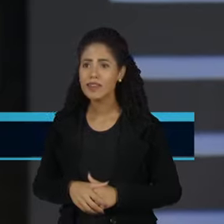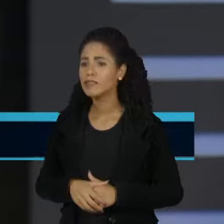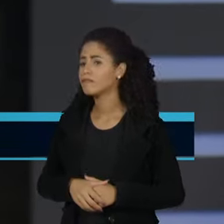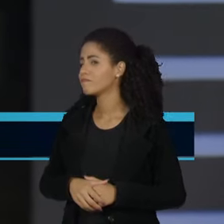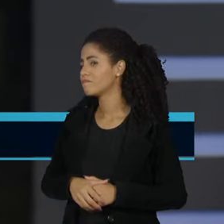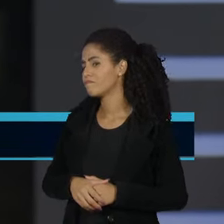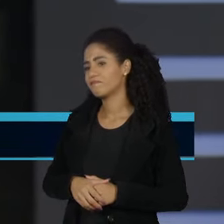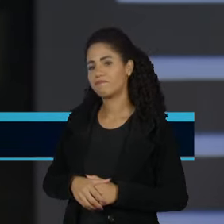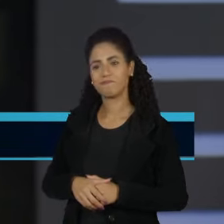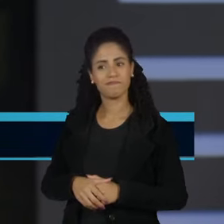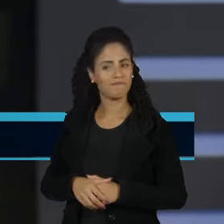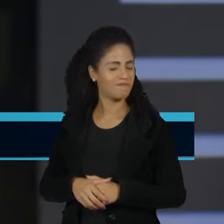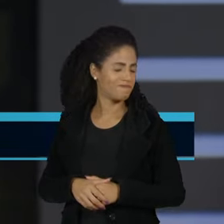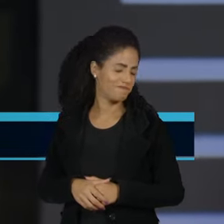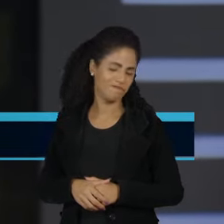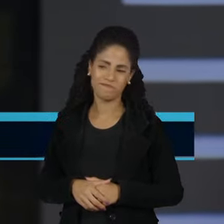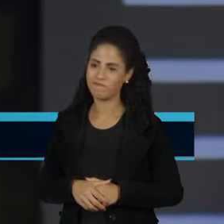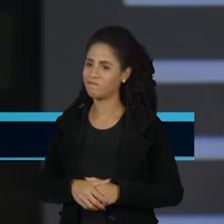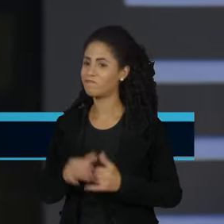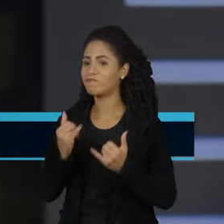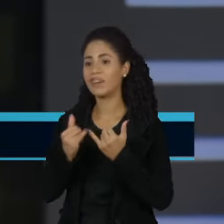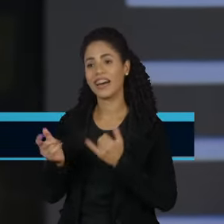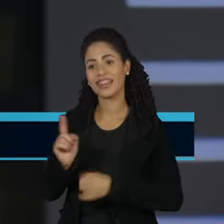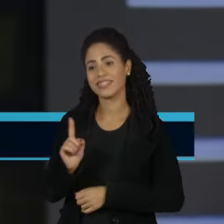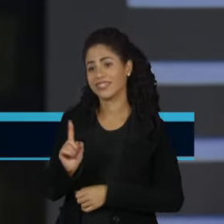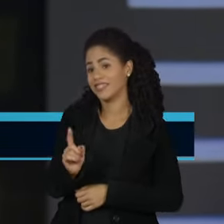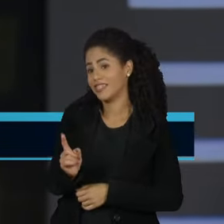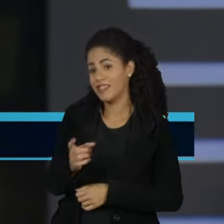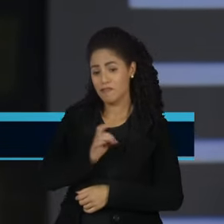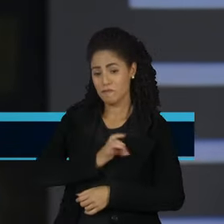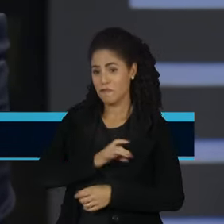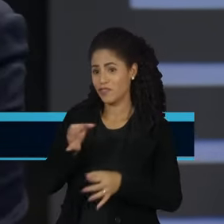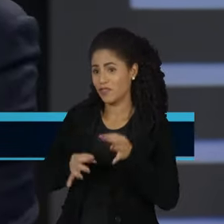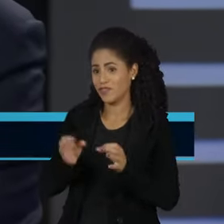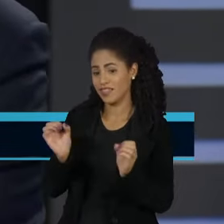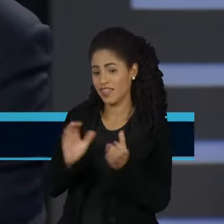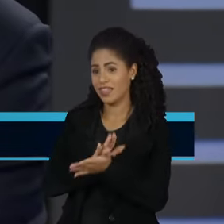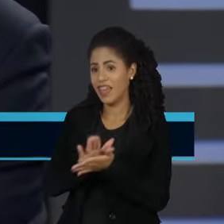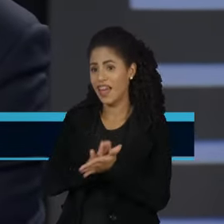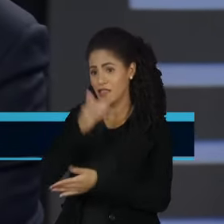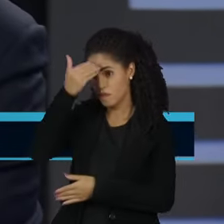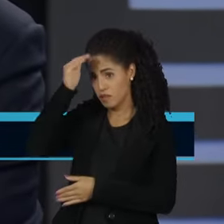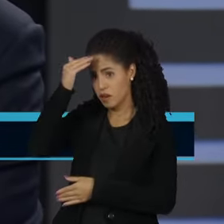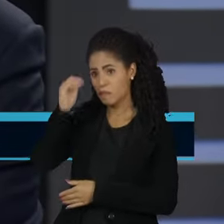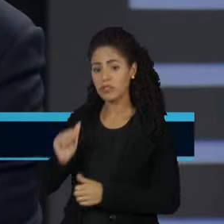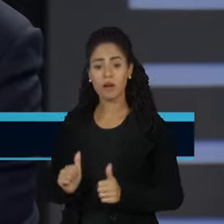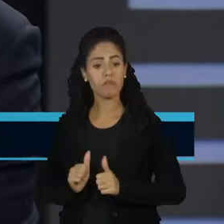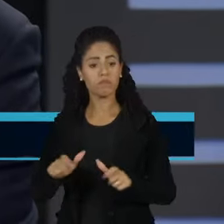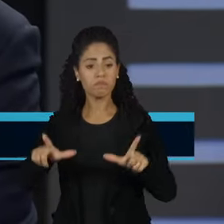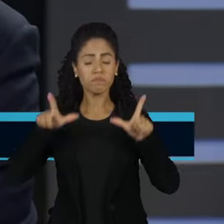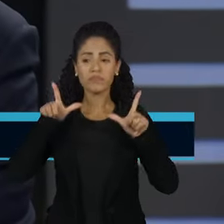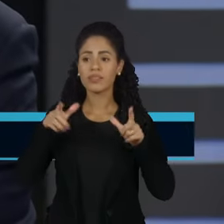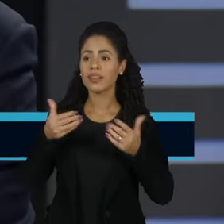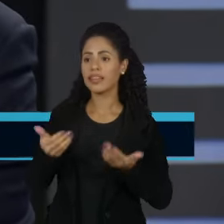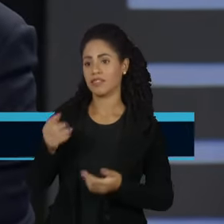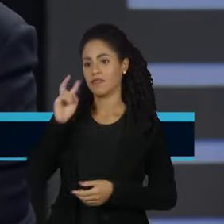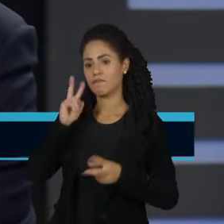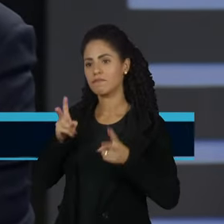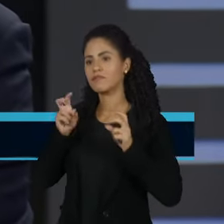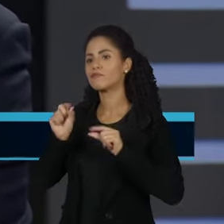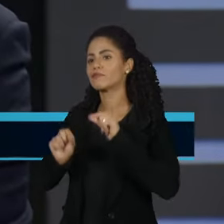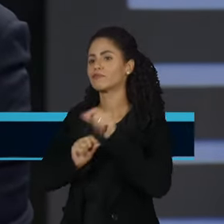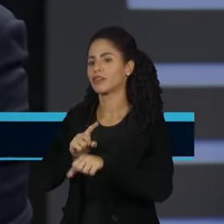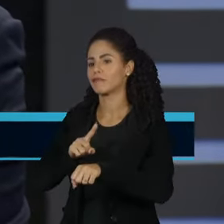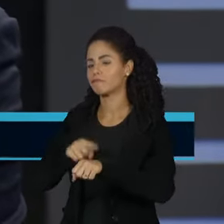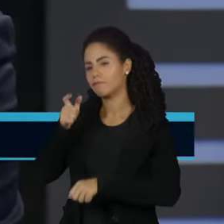Não, eu não sei se ele não tem medo, mas ele não tem saída se não continuar, como disse a Denilde, que ele sempre faz. Mas aqui eu acho que a gente tem uma coisa